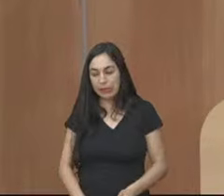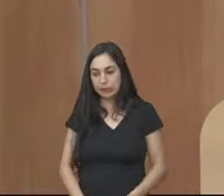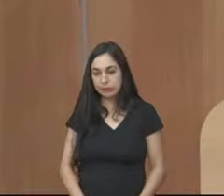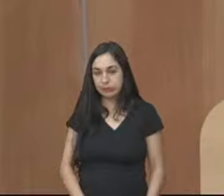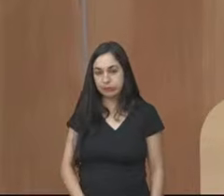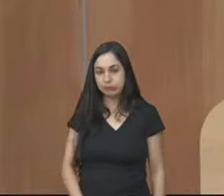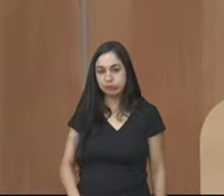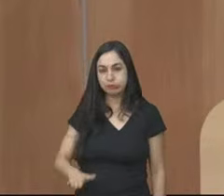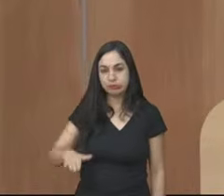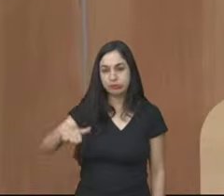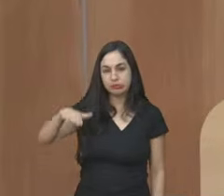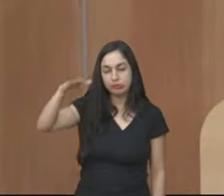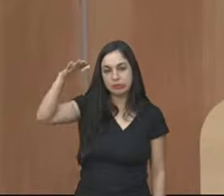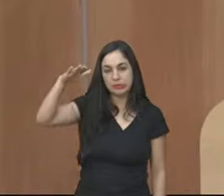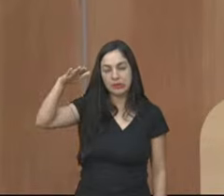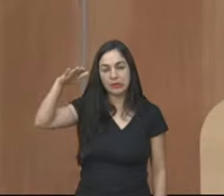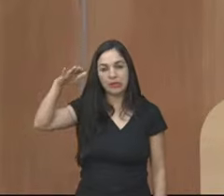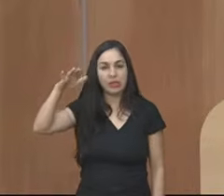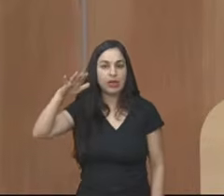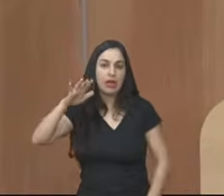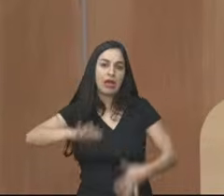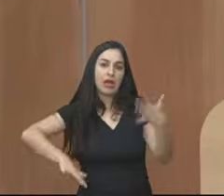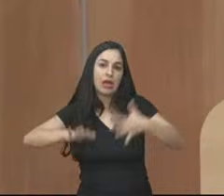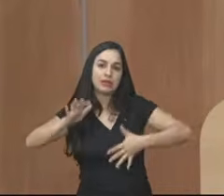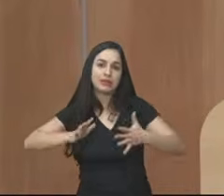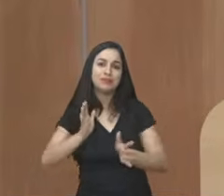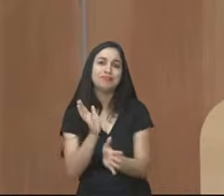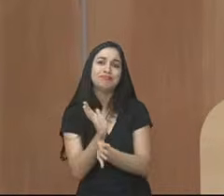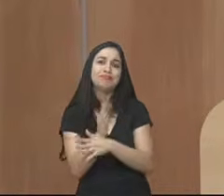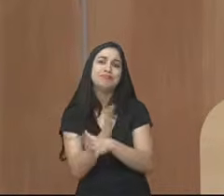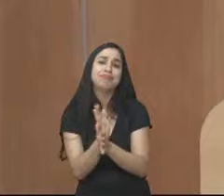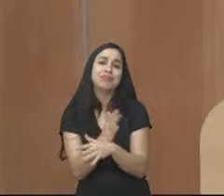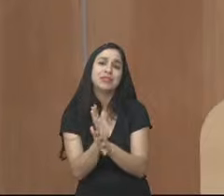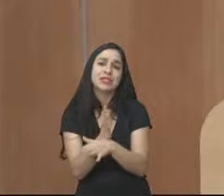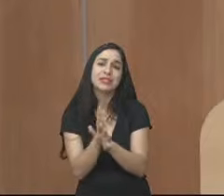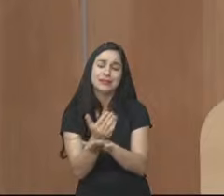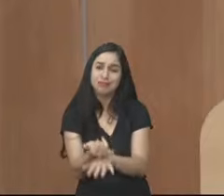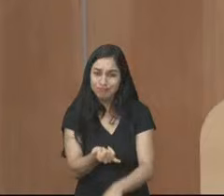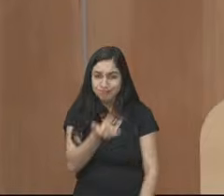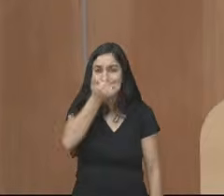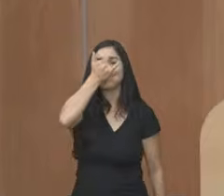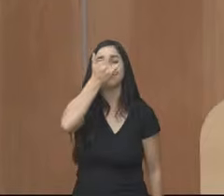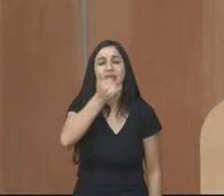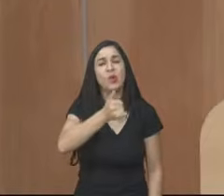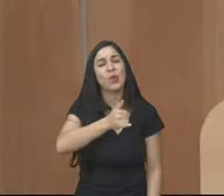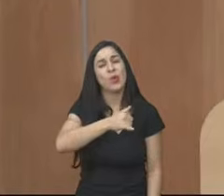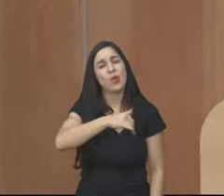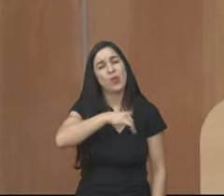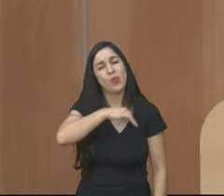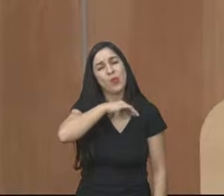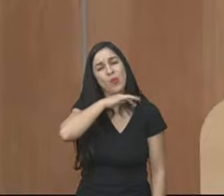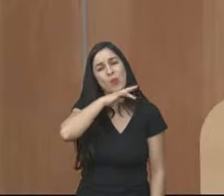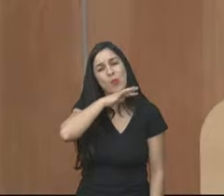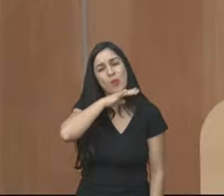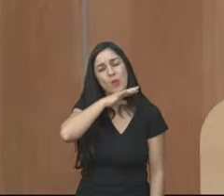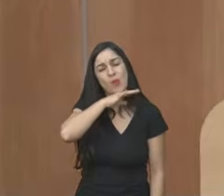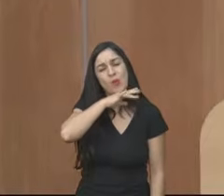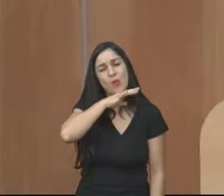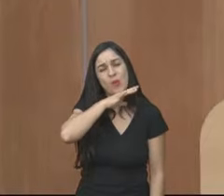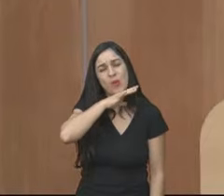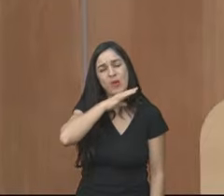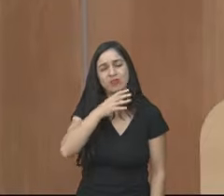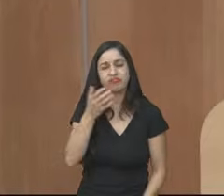perde a cabeça, às vezes sai pelo mundo, e se torna, muitos deles, com o título